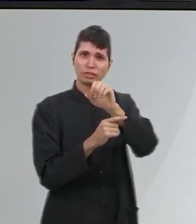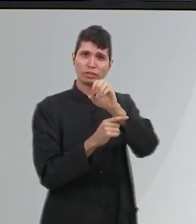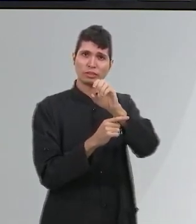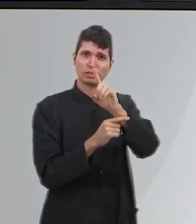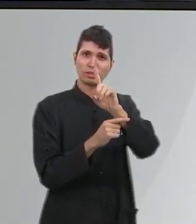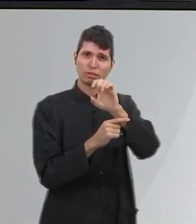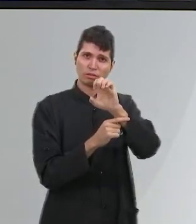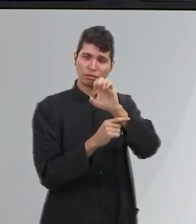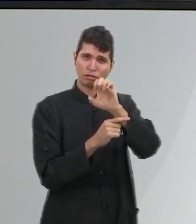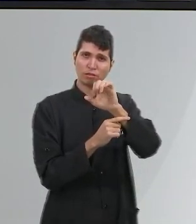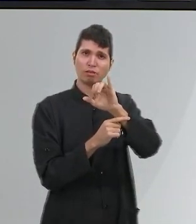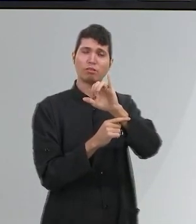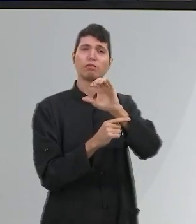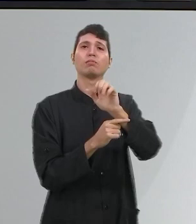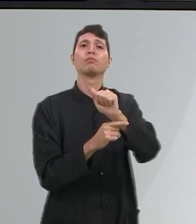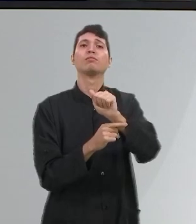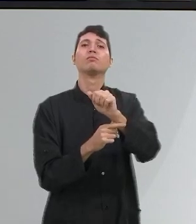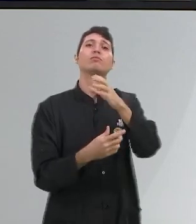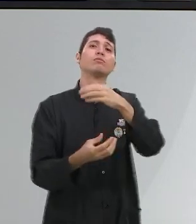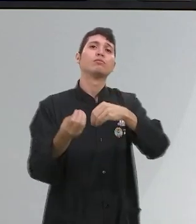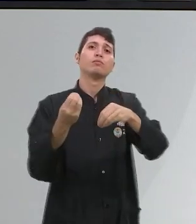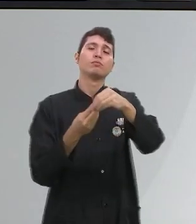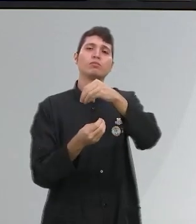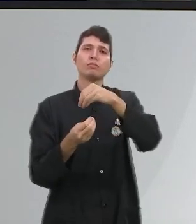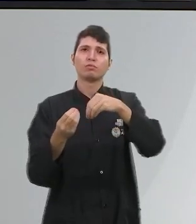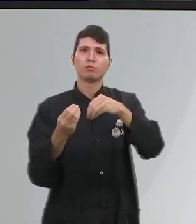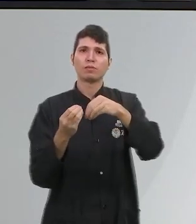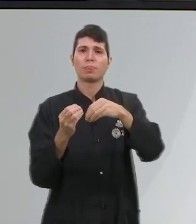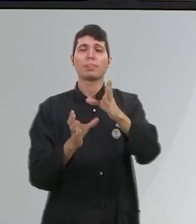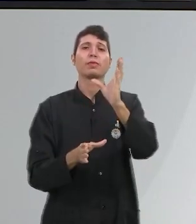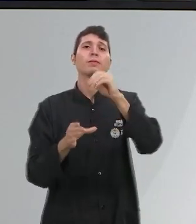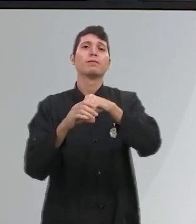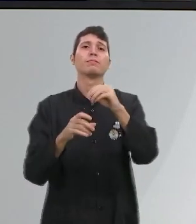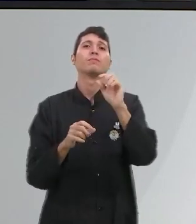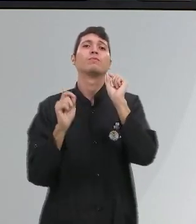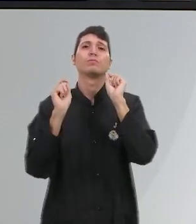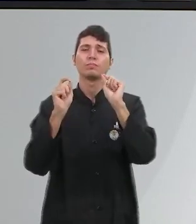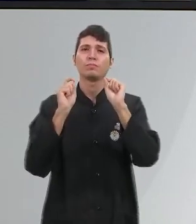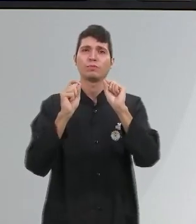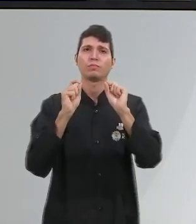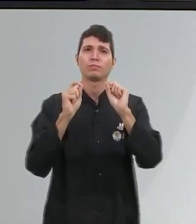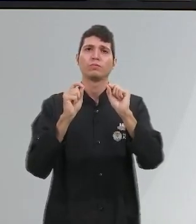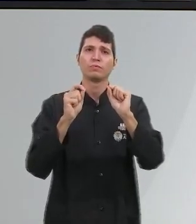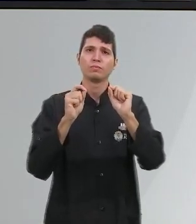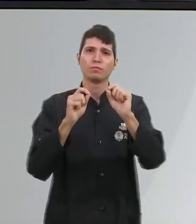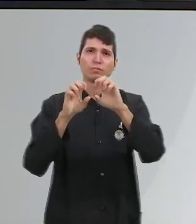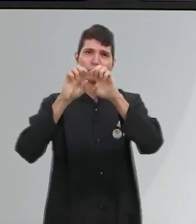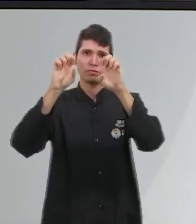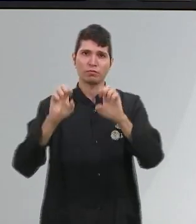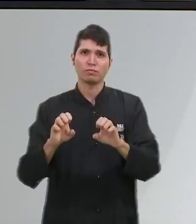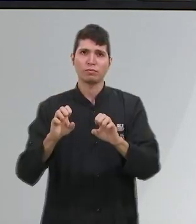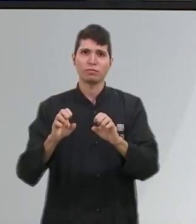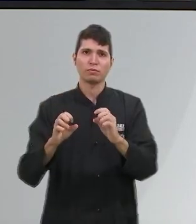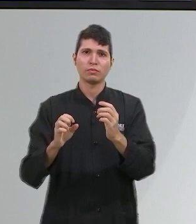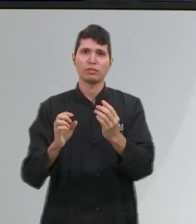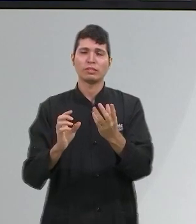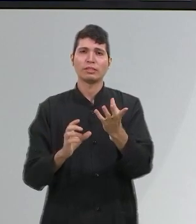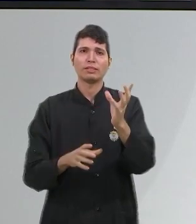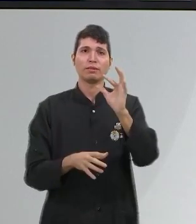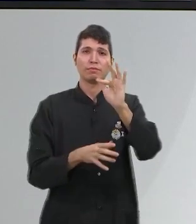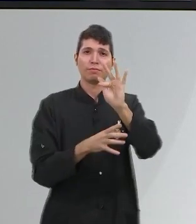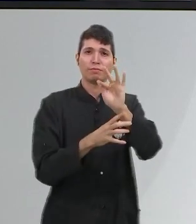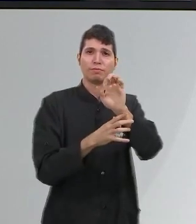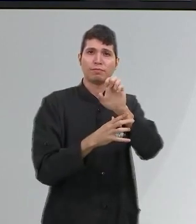mista? É quando eu tenho tanto na estrutura uma parte considerada fechada como uma parte